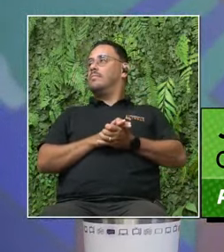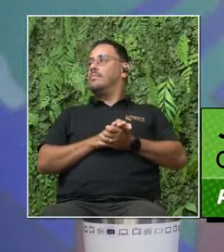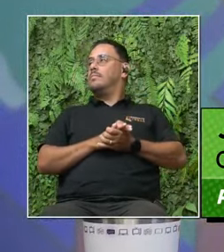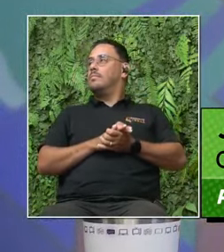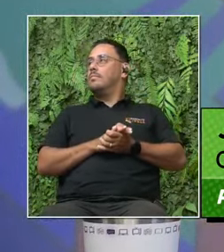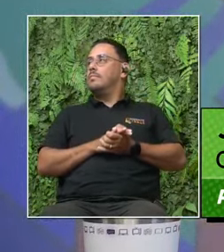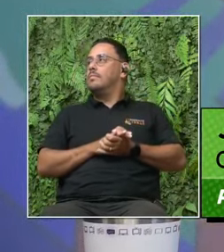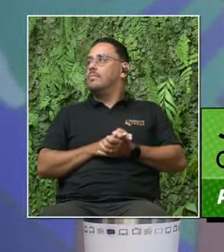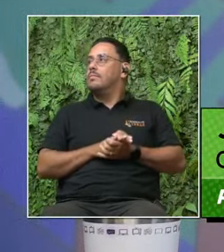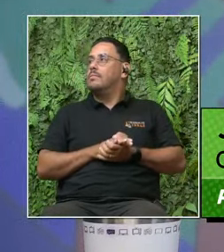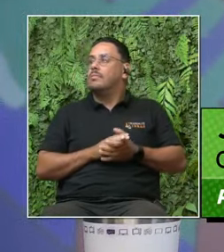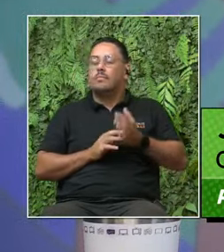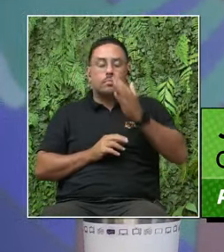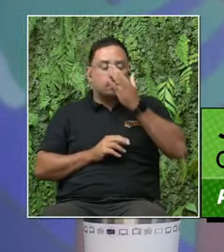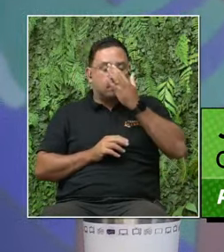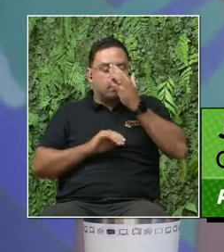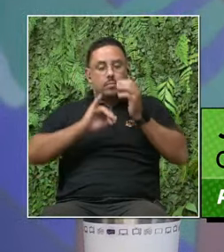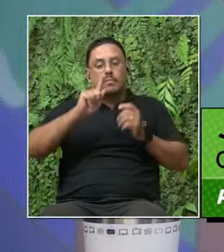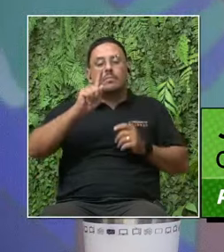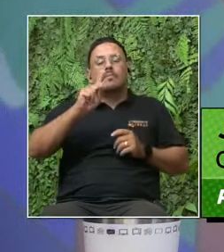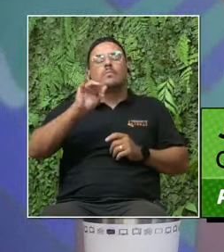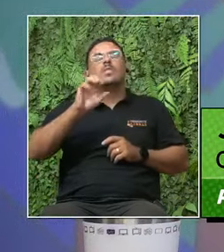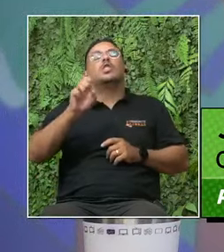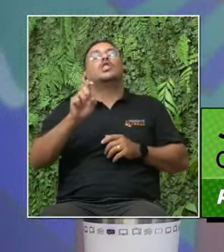comigo jil